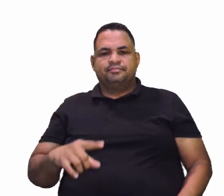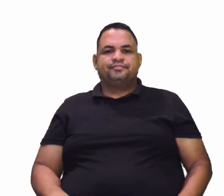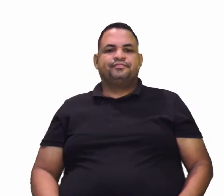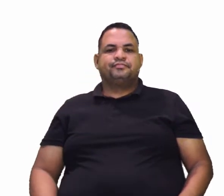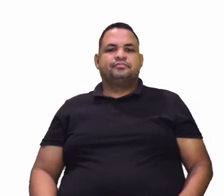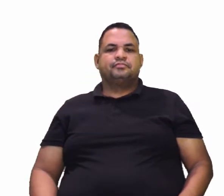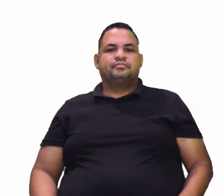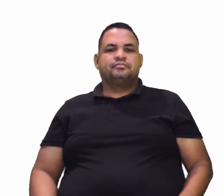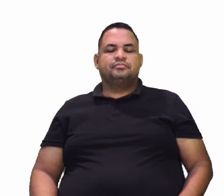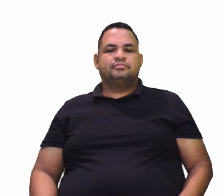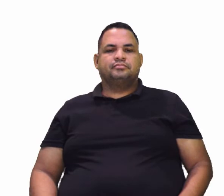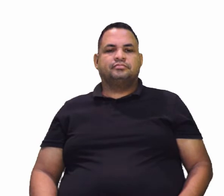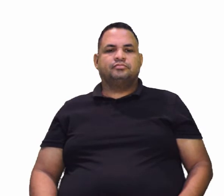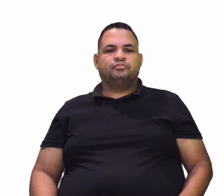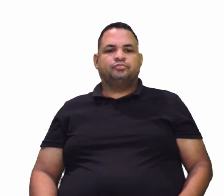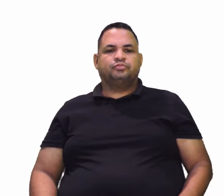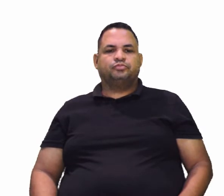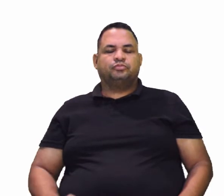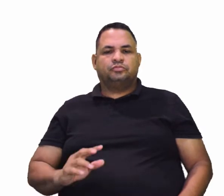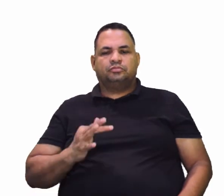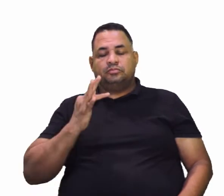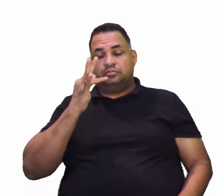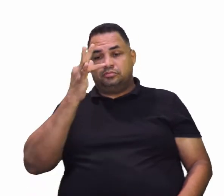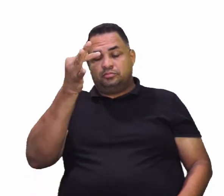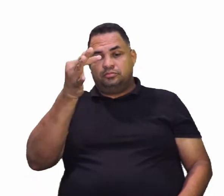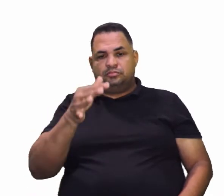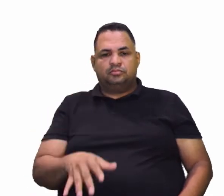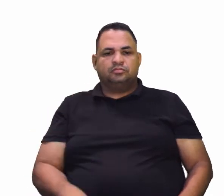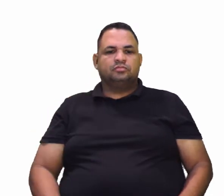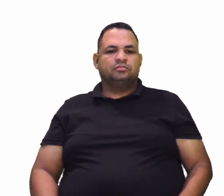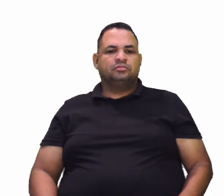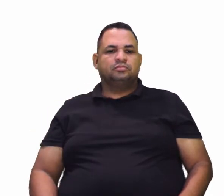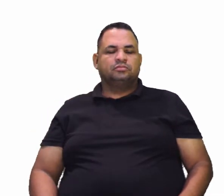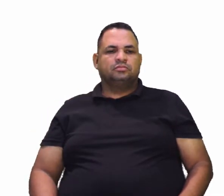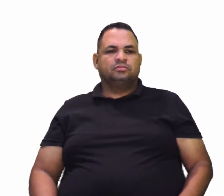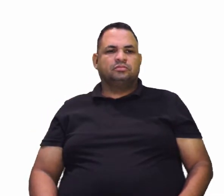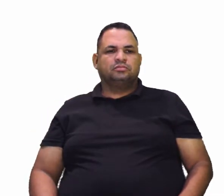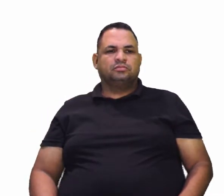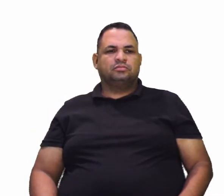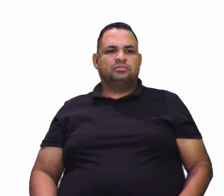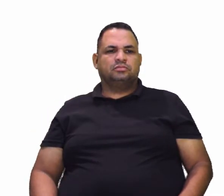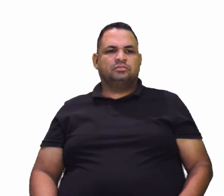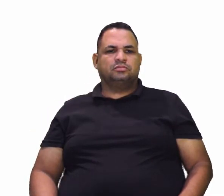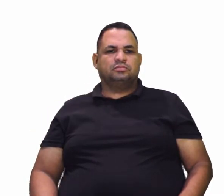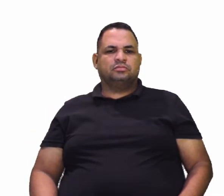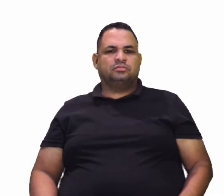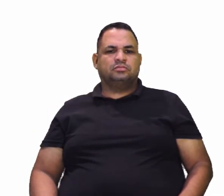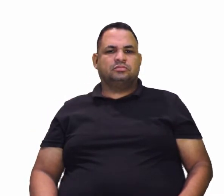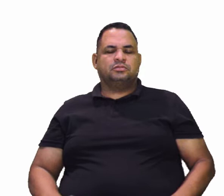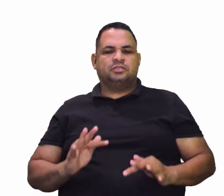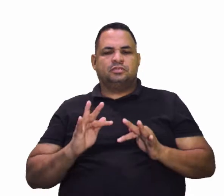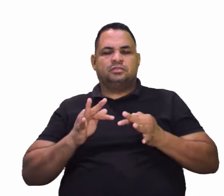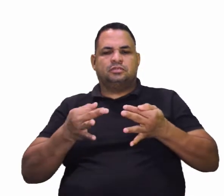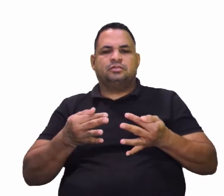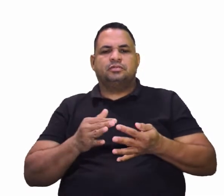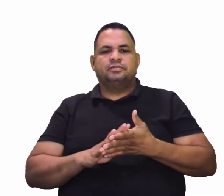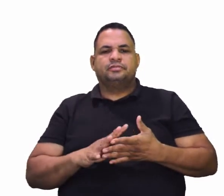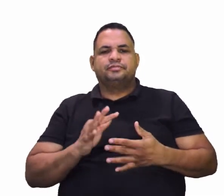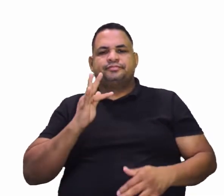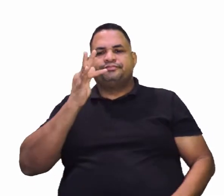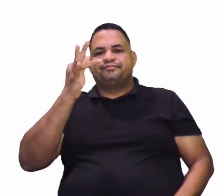para vocês, esse will seria esse futuro mesmo, com essa terminação